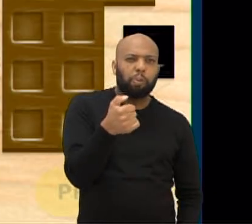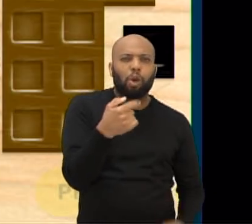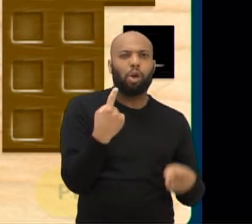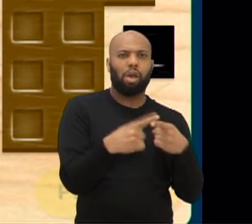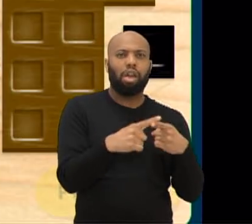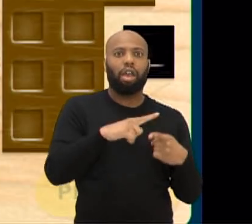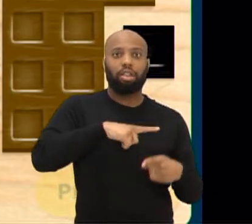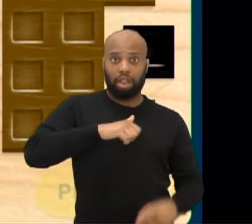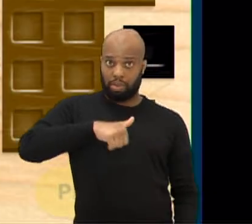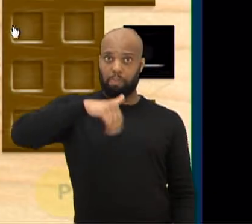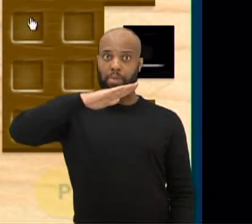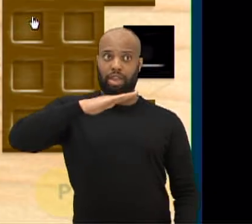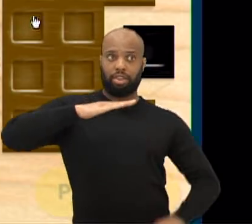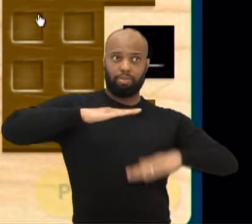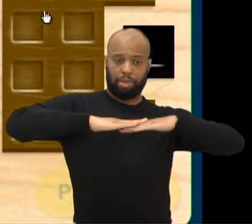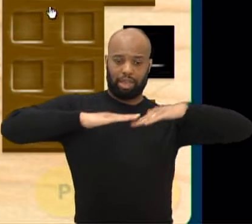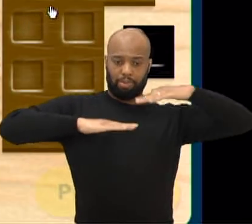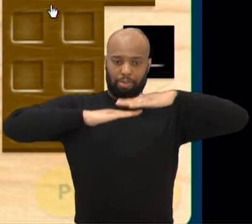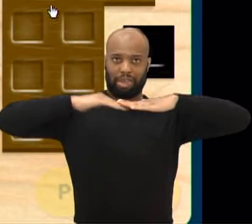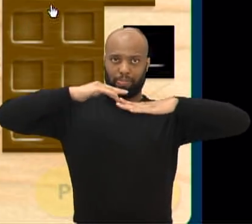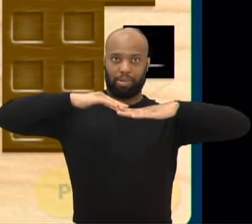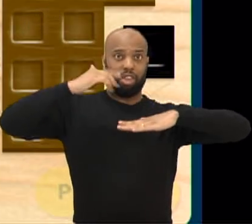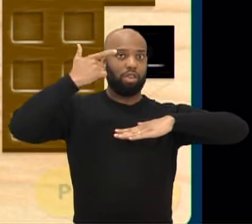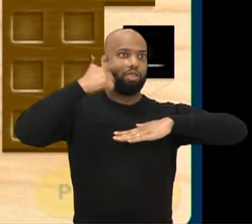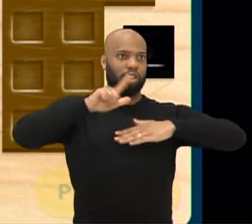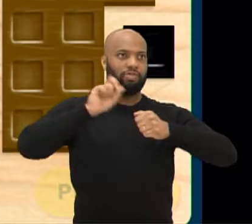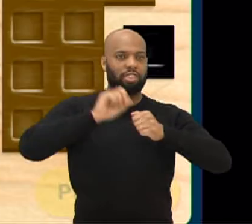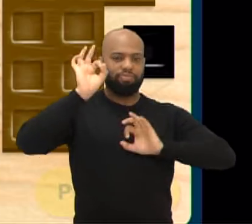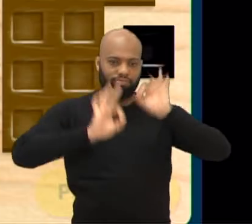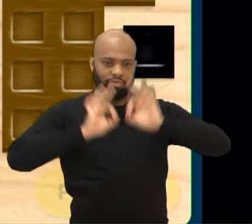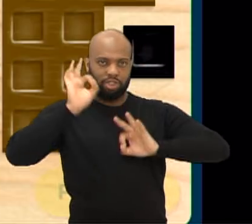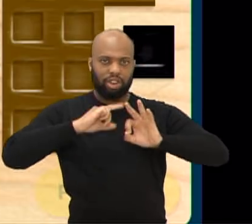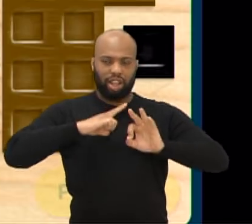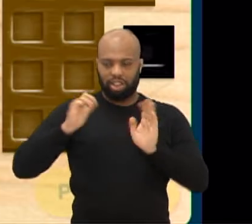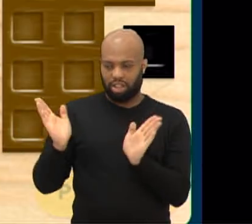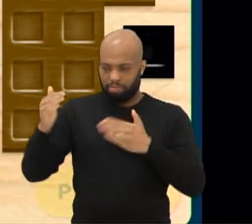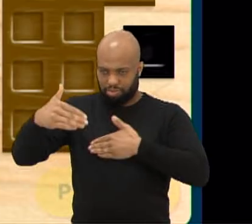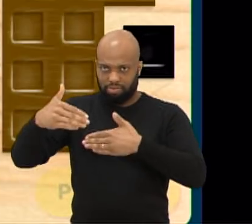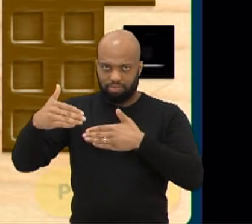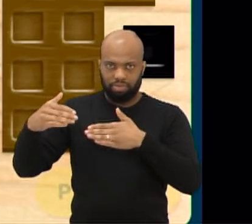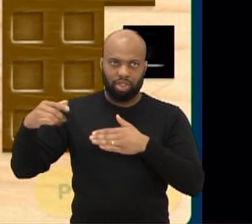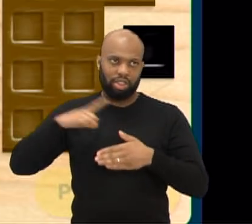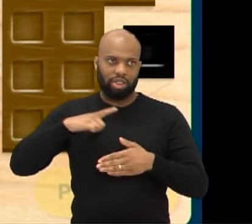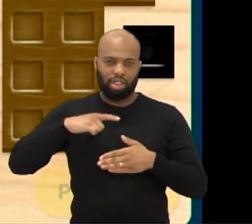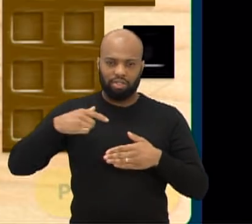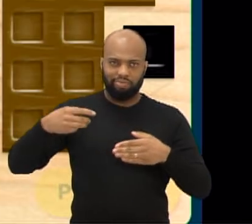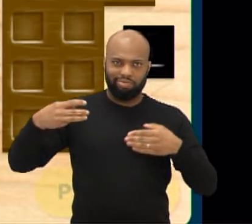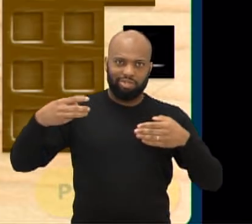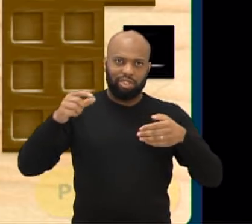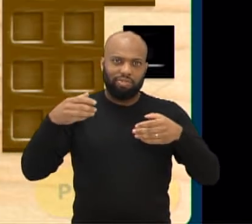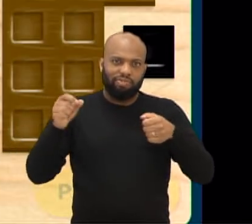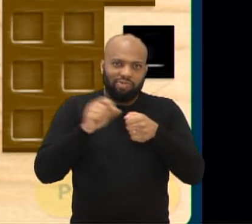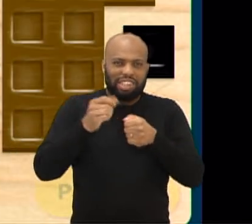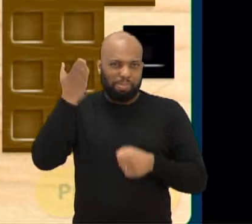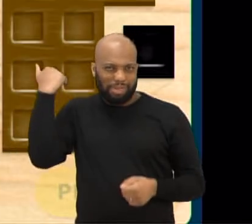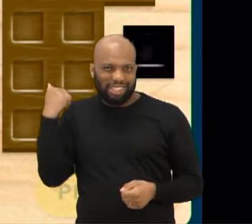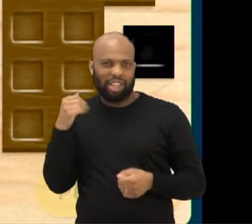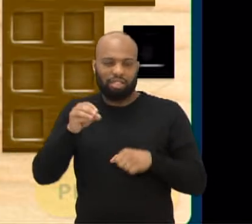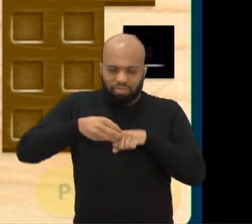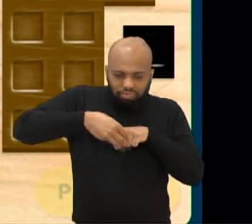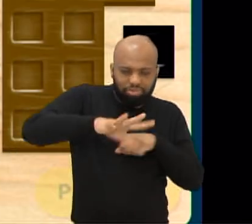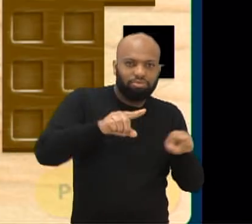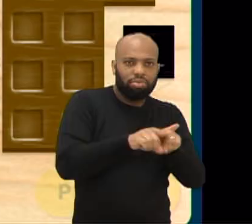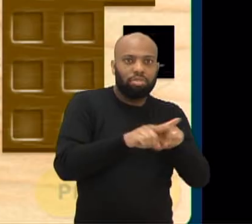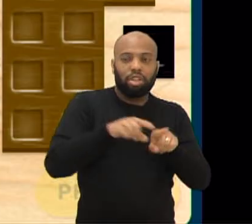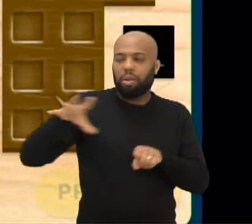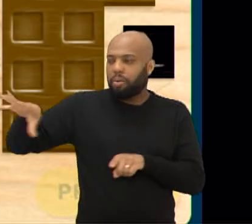ele aparece mais blocos para que você faça a montagem. Aquela dica que o professor tinha passado na aula anterior.